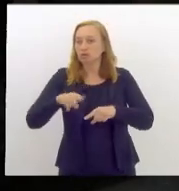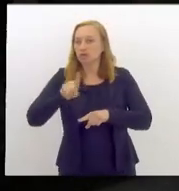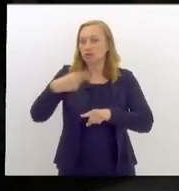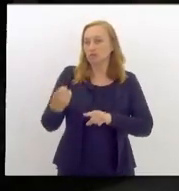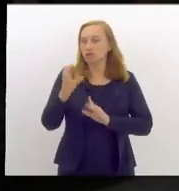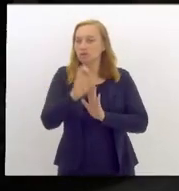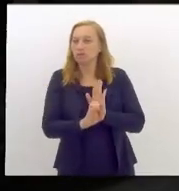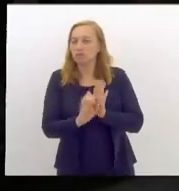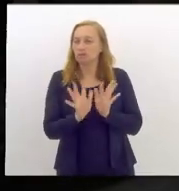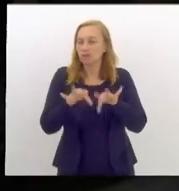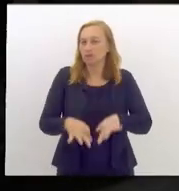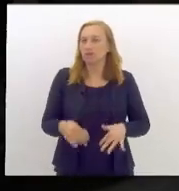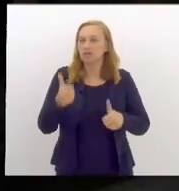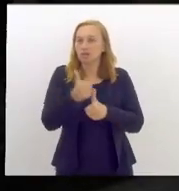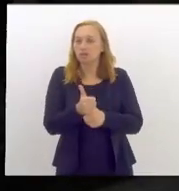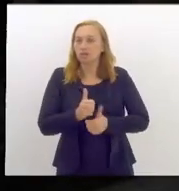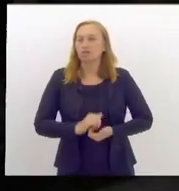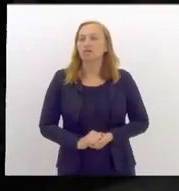demais